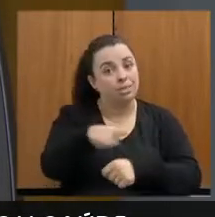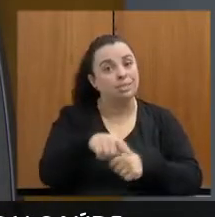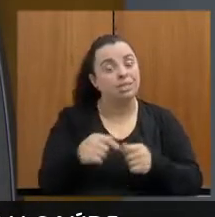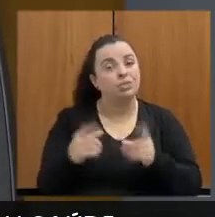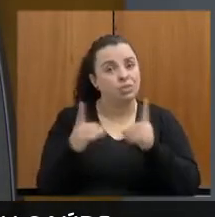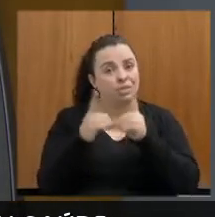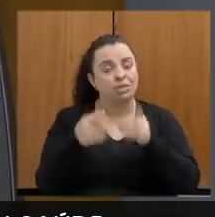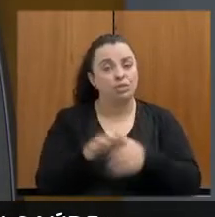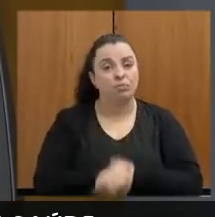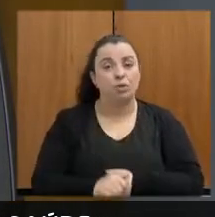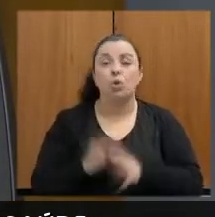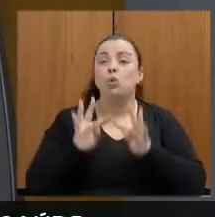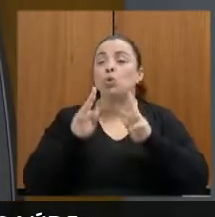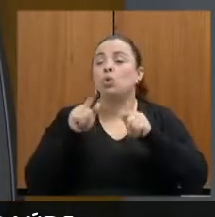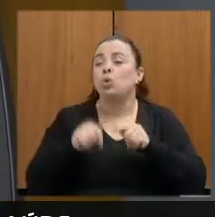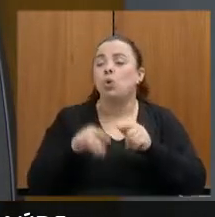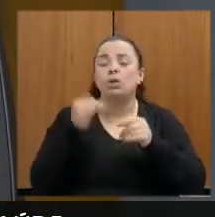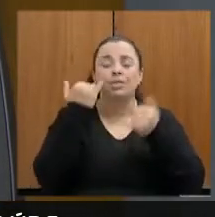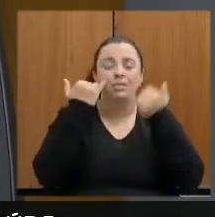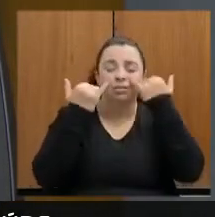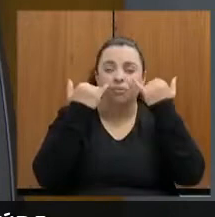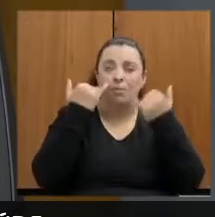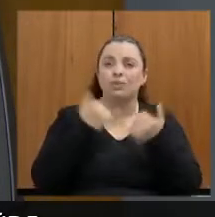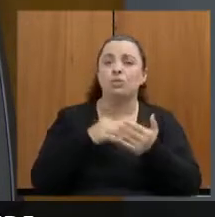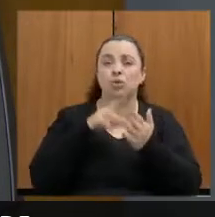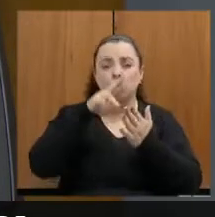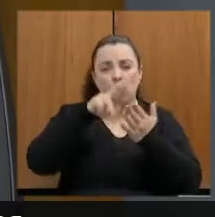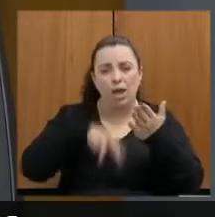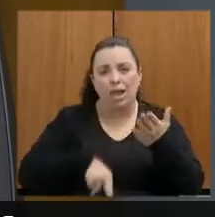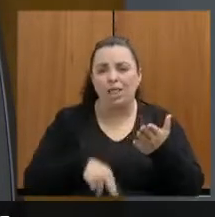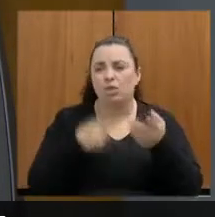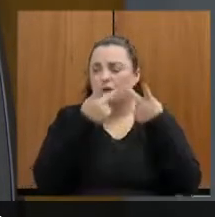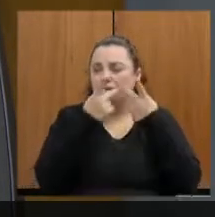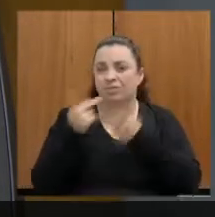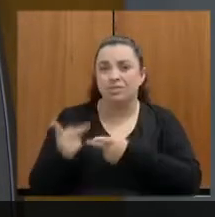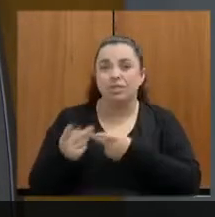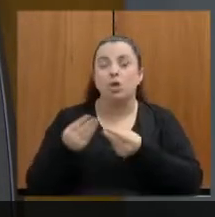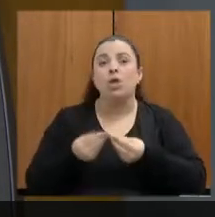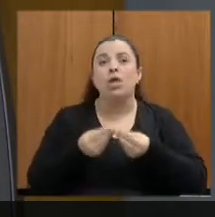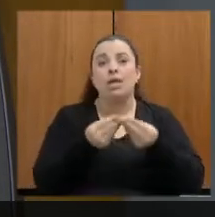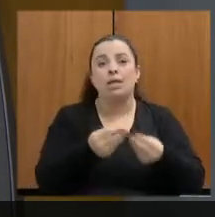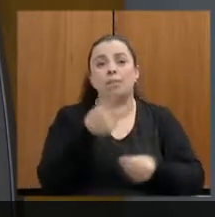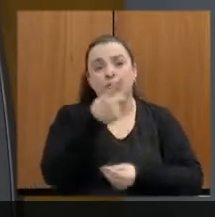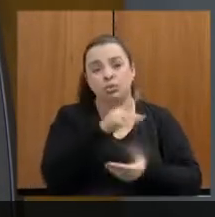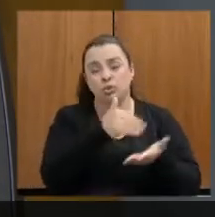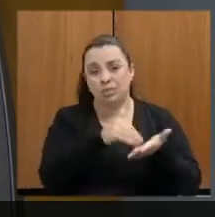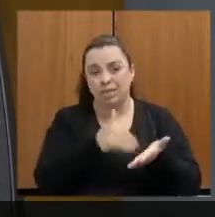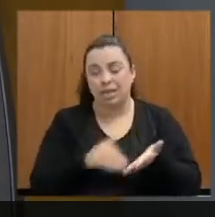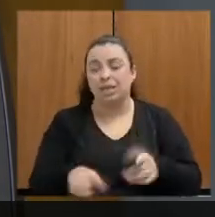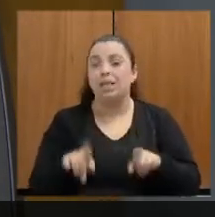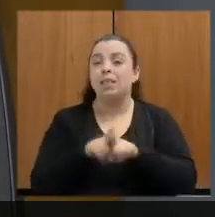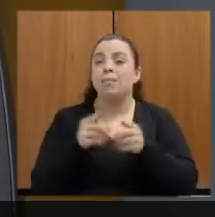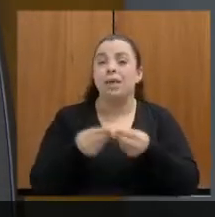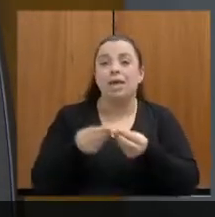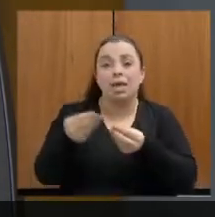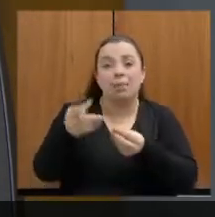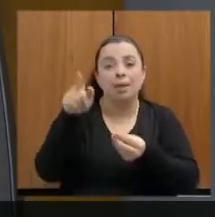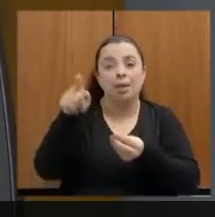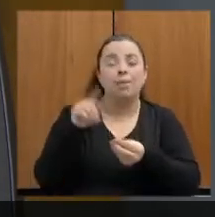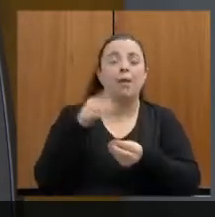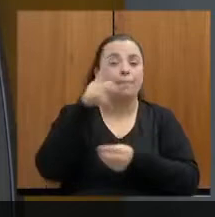todas essas informações o relatório da visita a sua secretaria também a presidência da fhemig